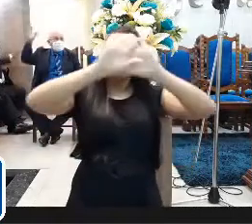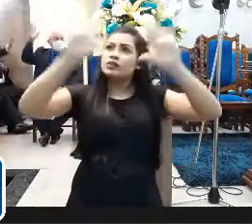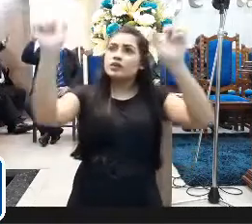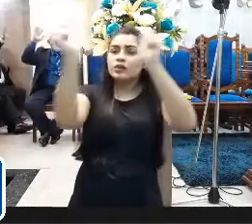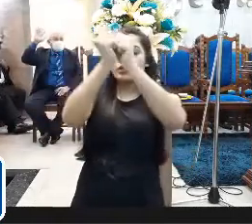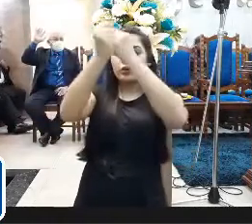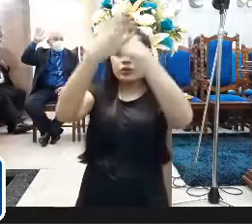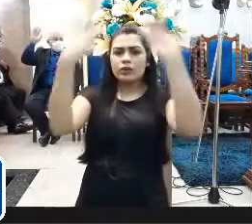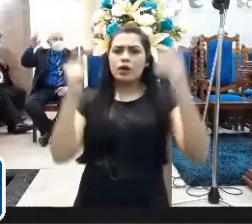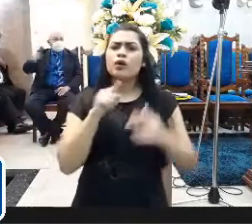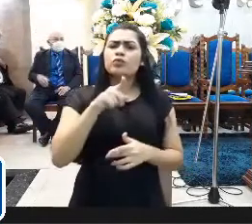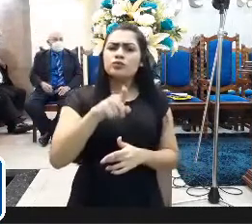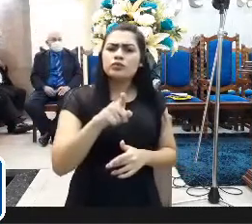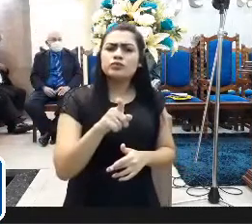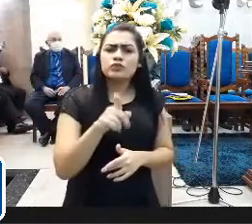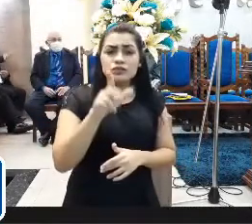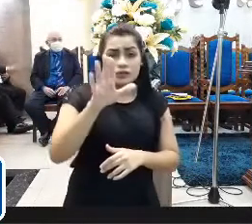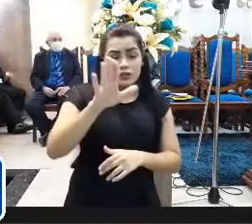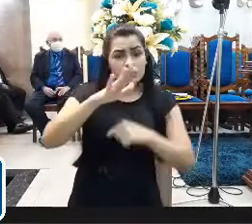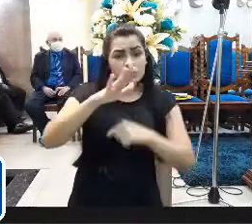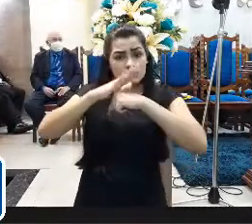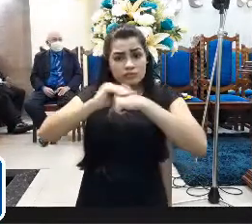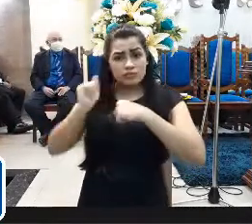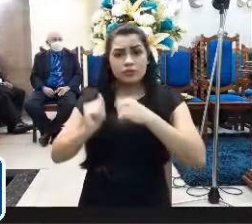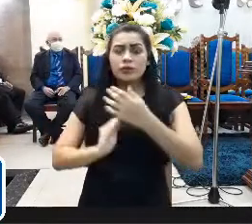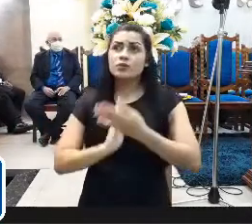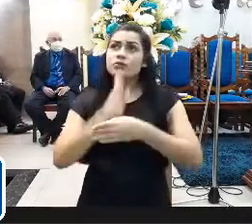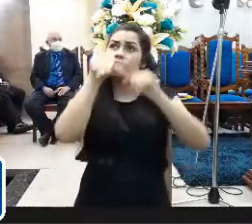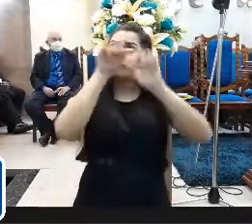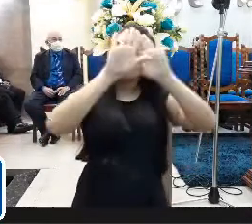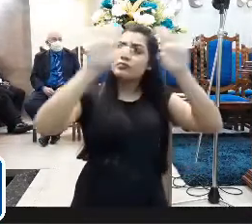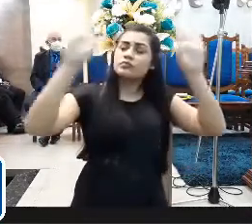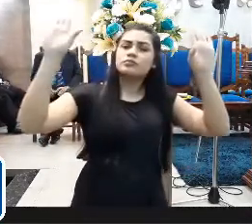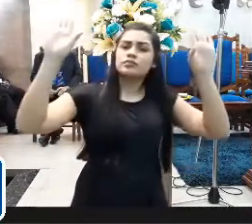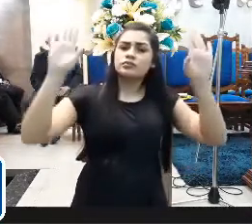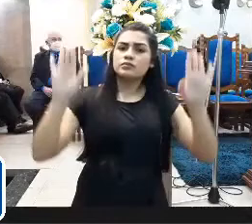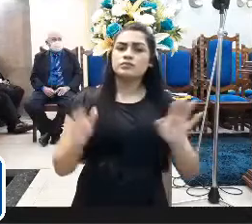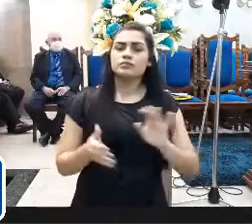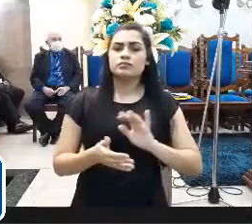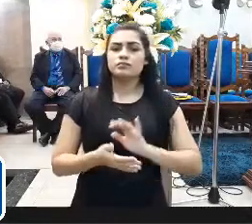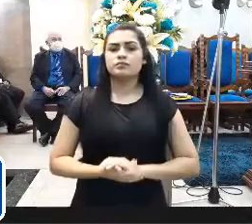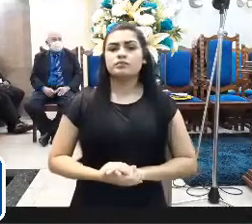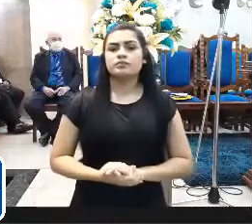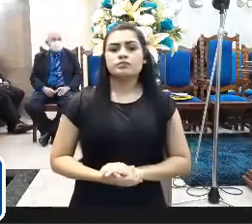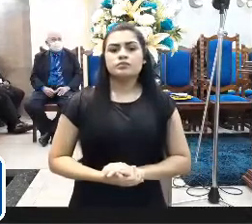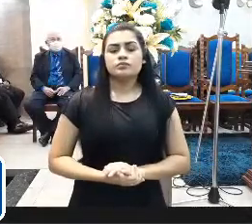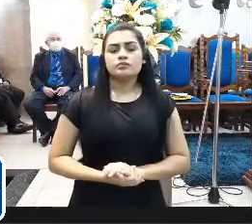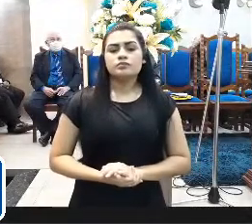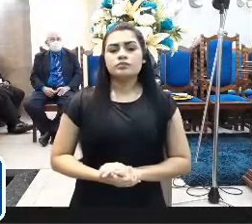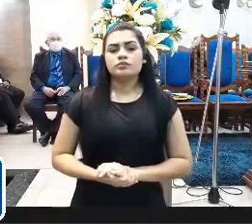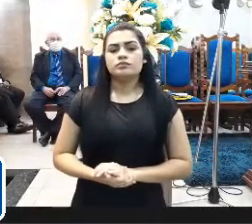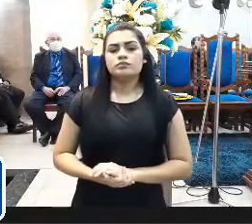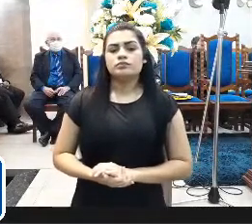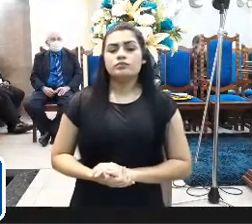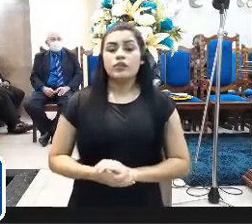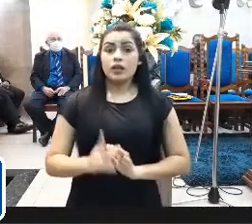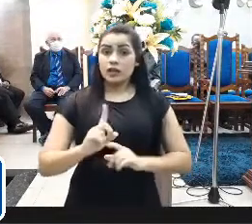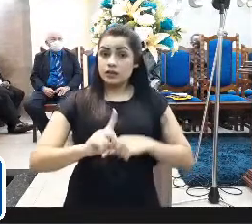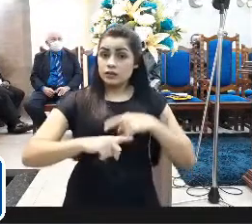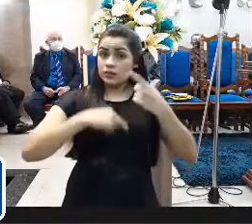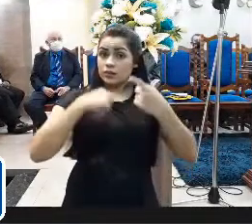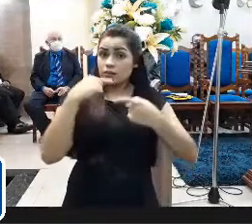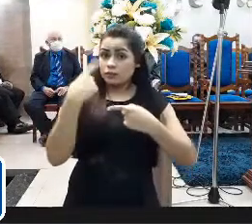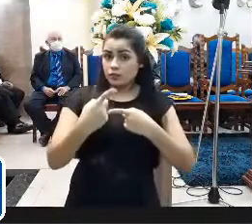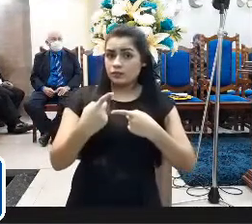glória? Você foi chamado, aleluia, para seguir esse caminho até chegar lá nessa eterna glória. Depois de haver o